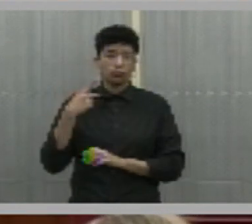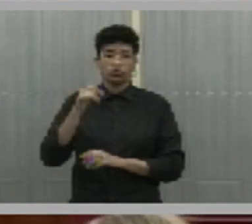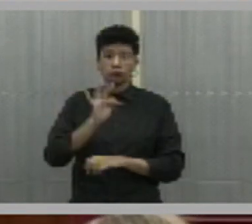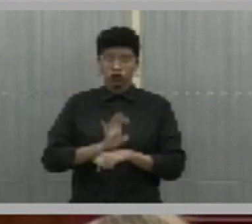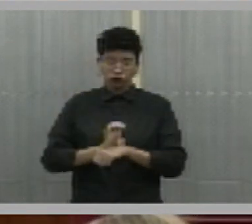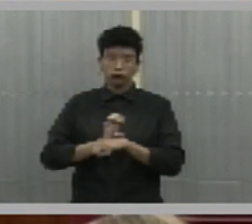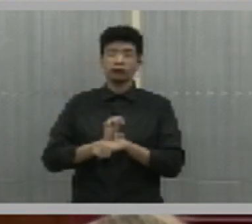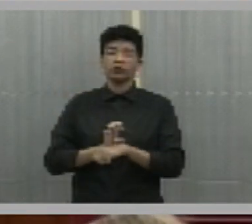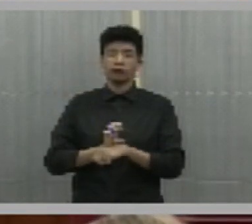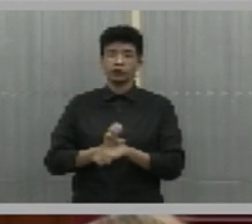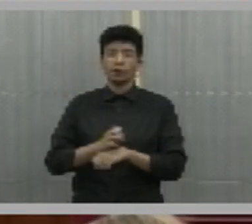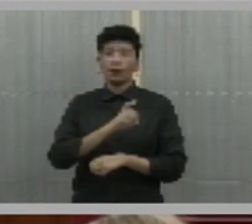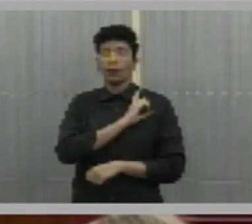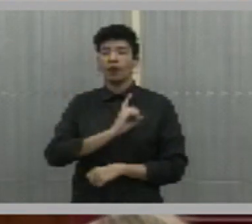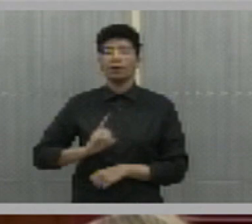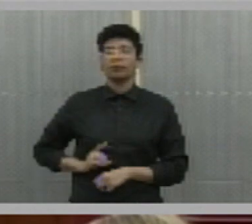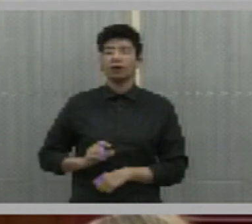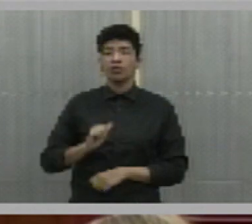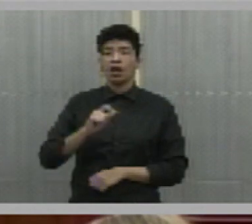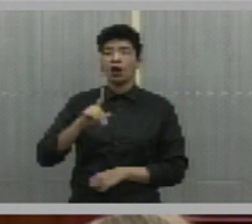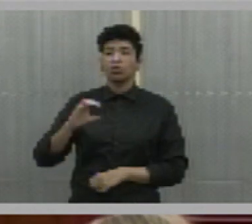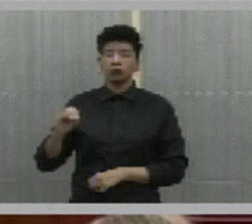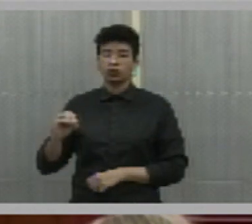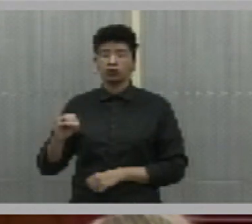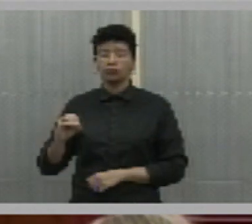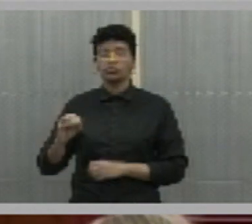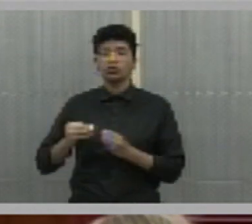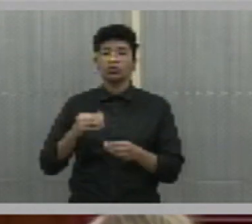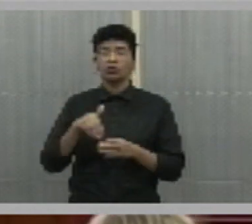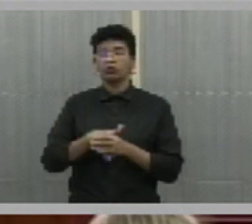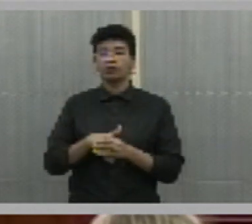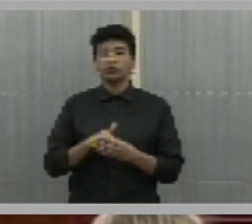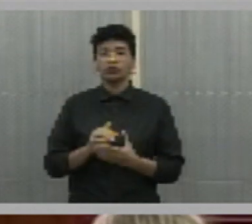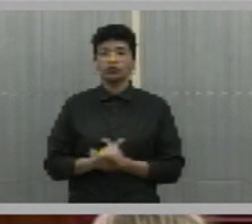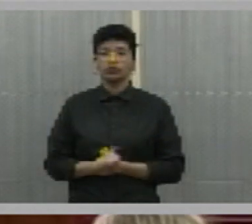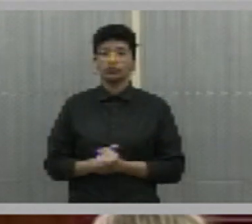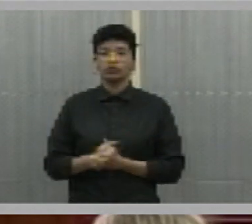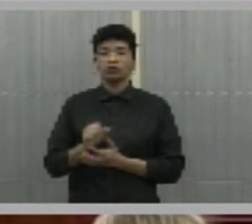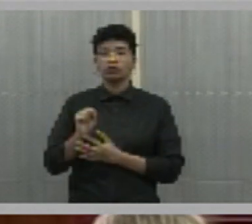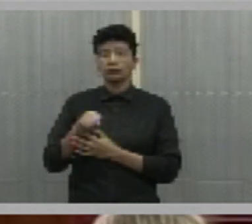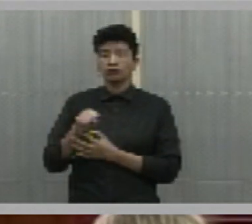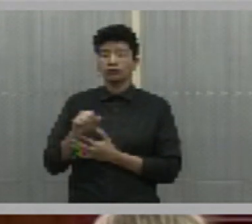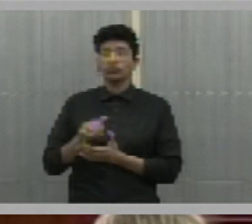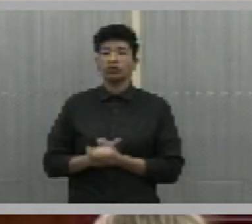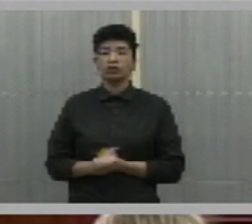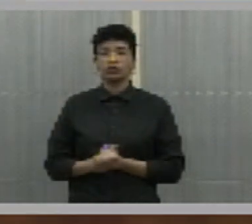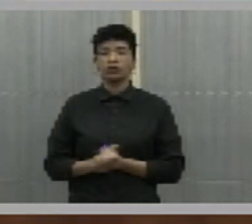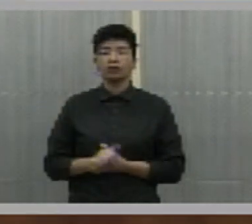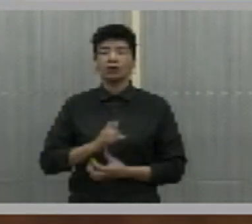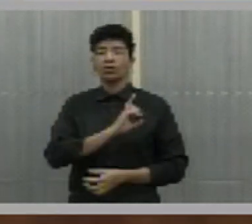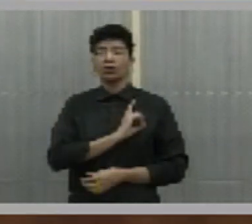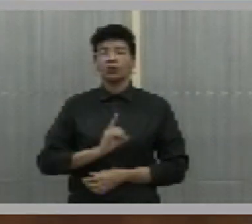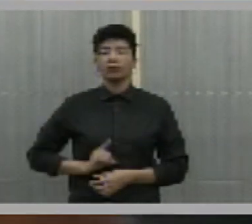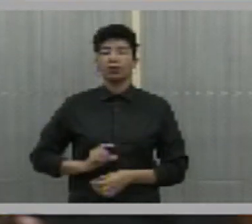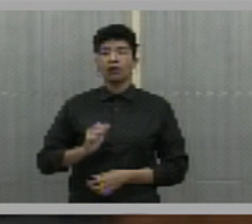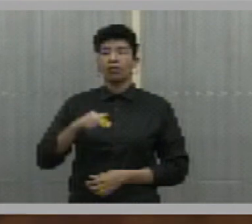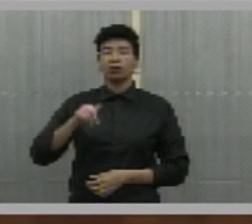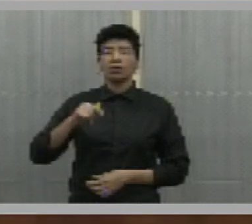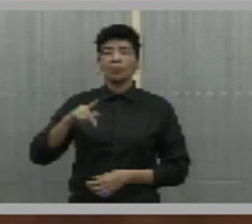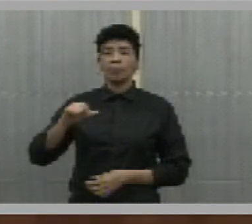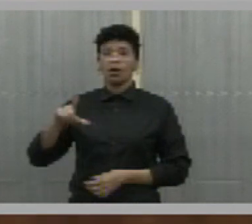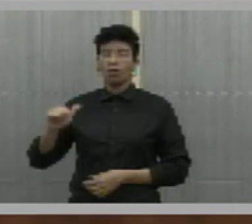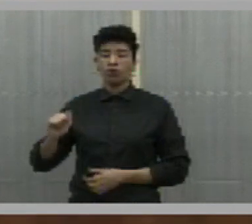Estado. Deputado Aldo Gil, como vota? Sim. Deputada Ana Paula, como